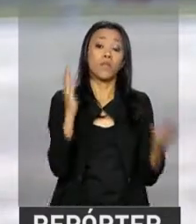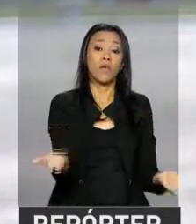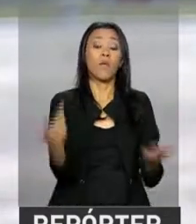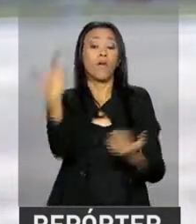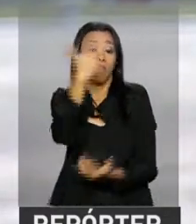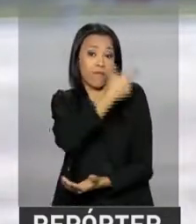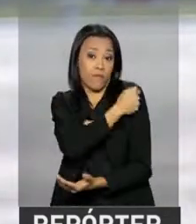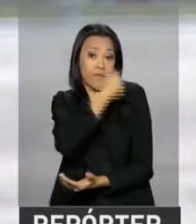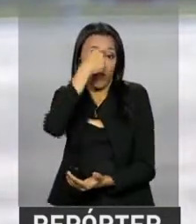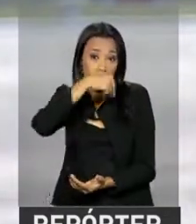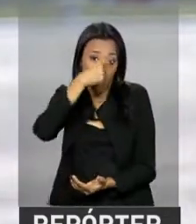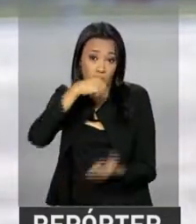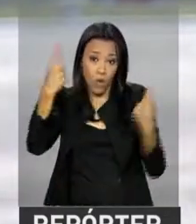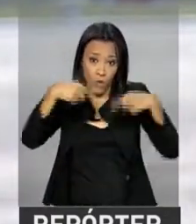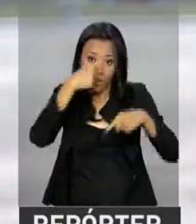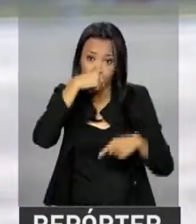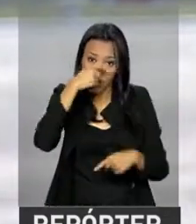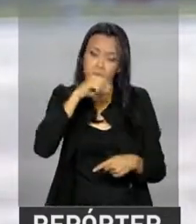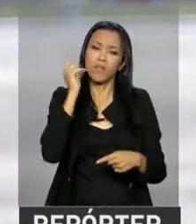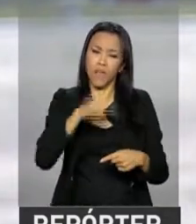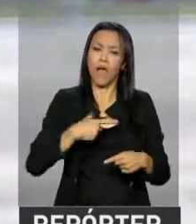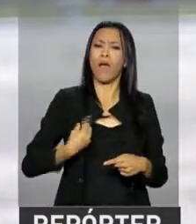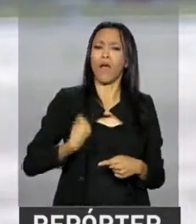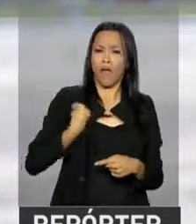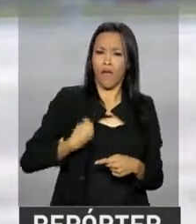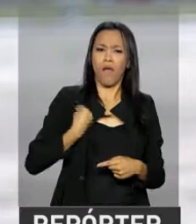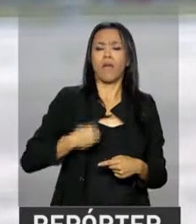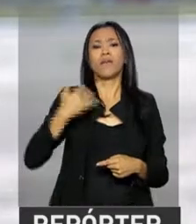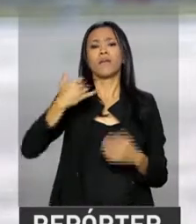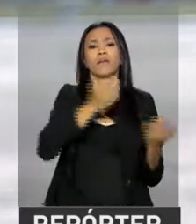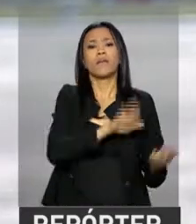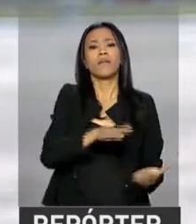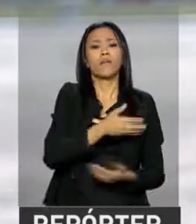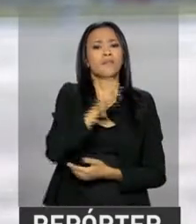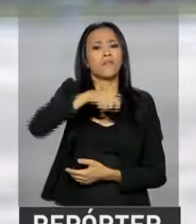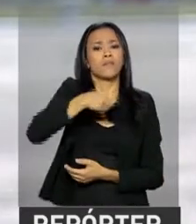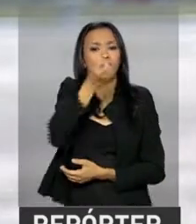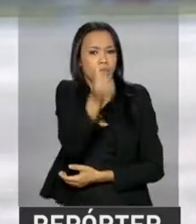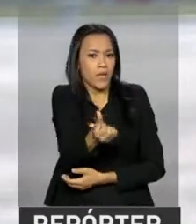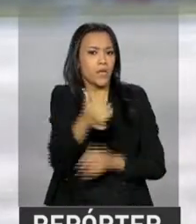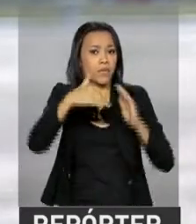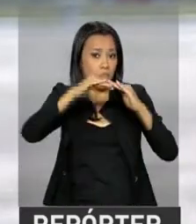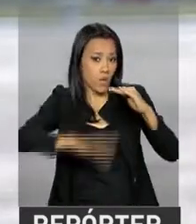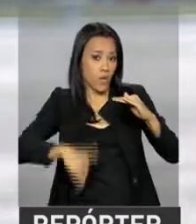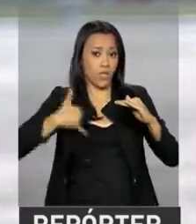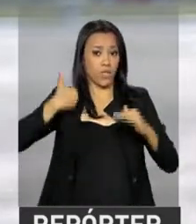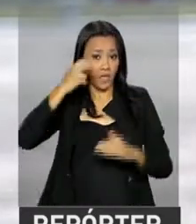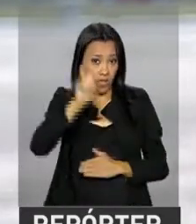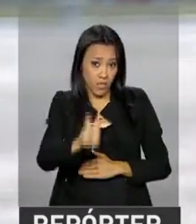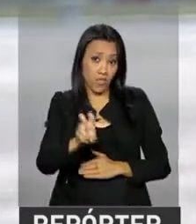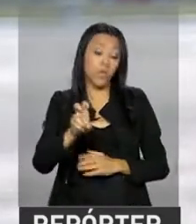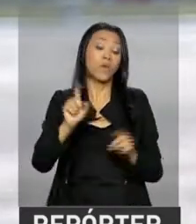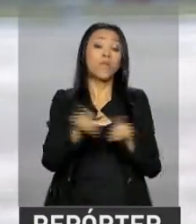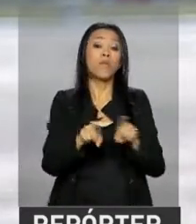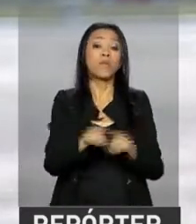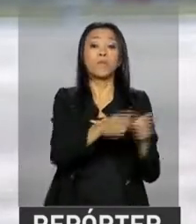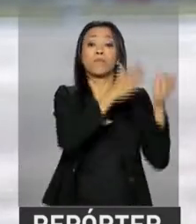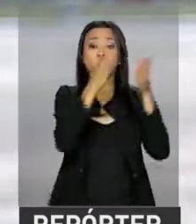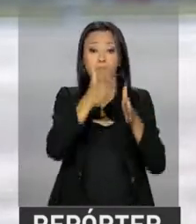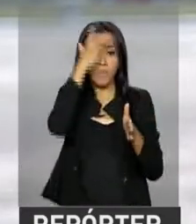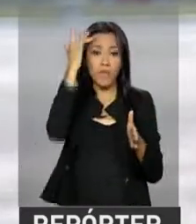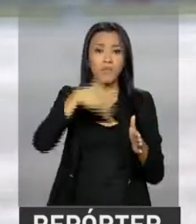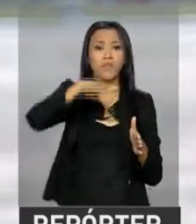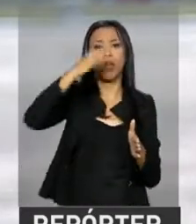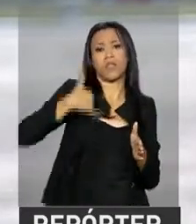nos postos de vacinação para crianças de seis meses e menores de 5 anos pessoas com mais de